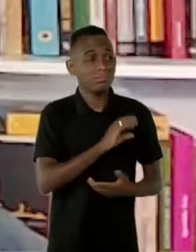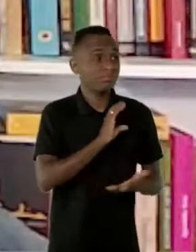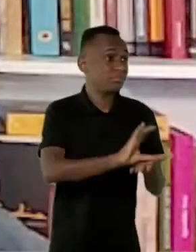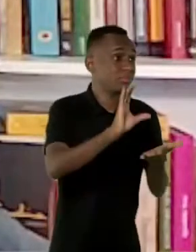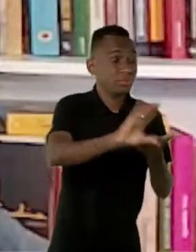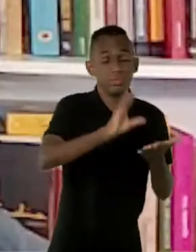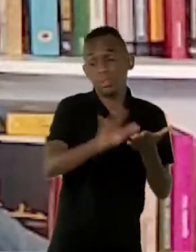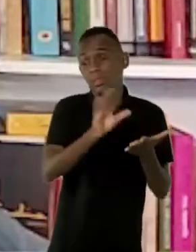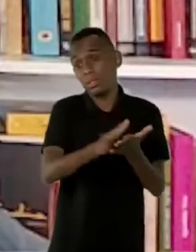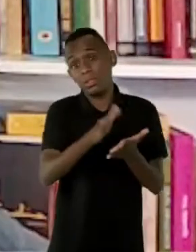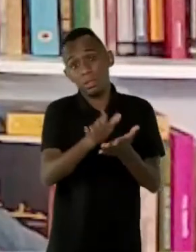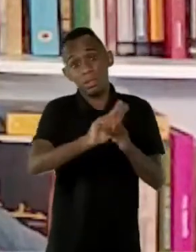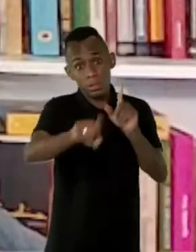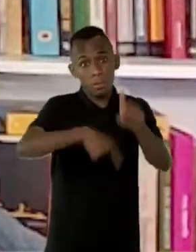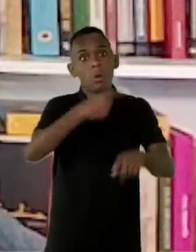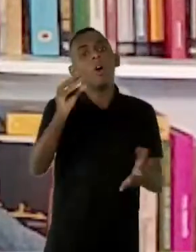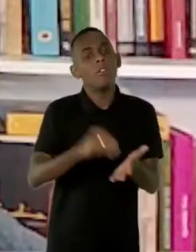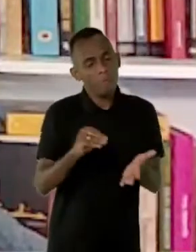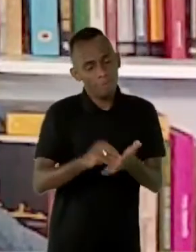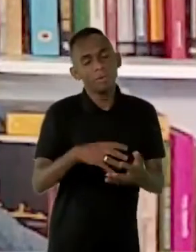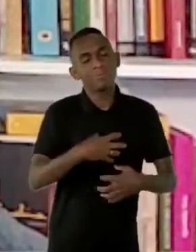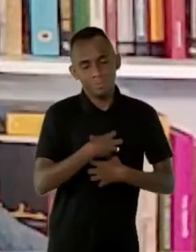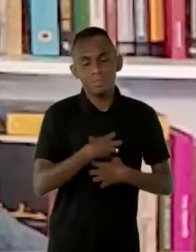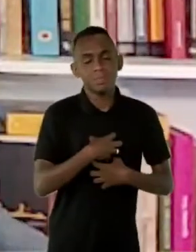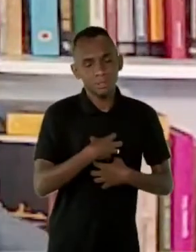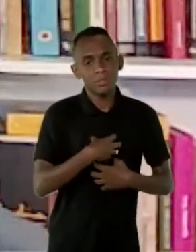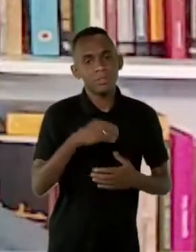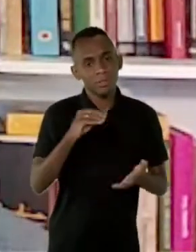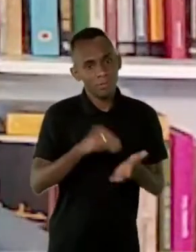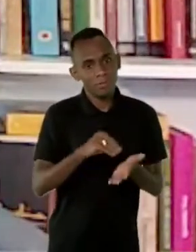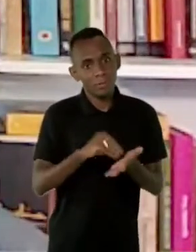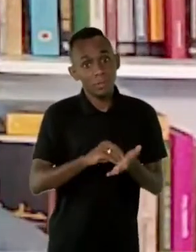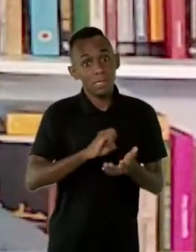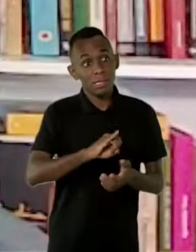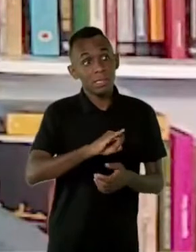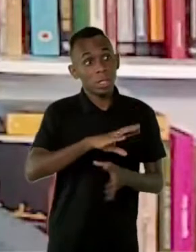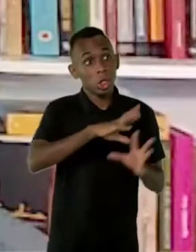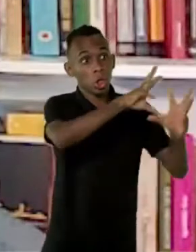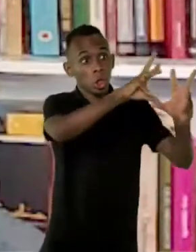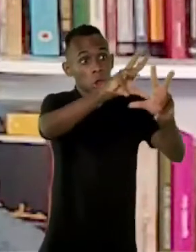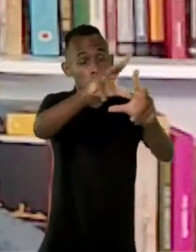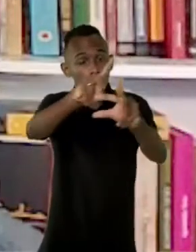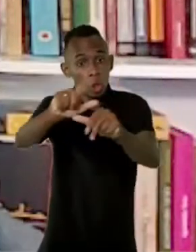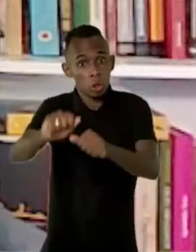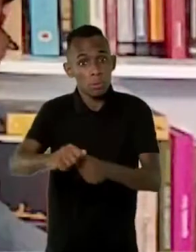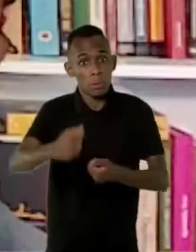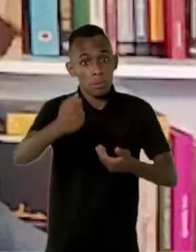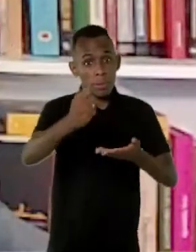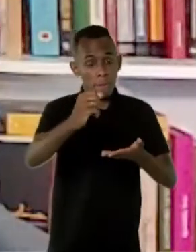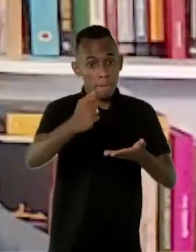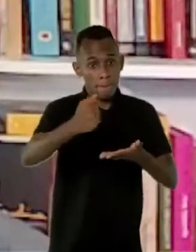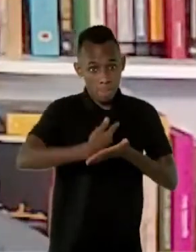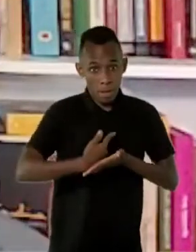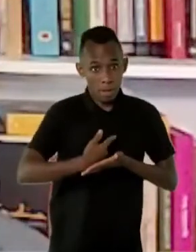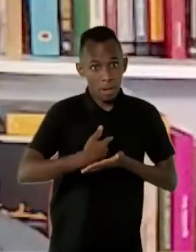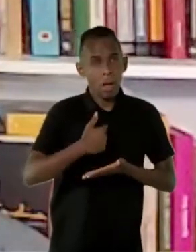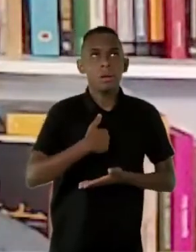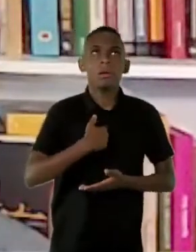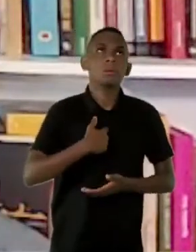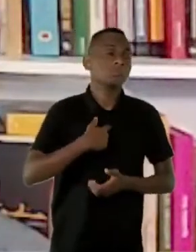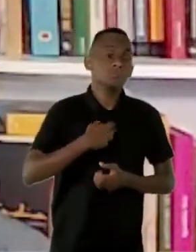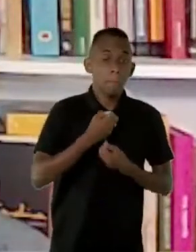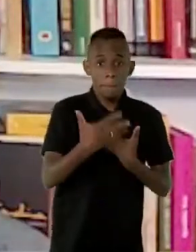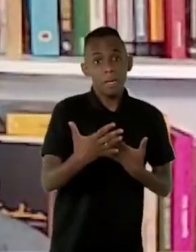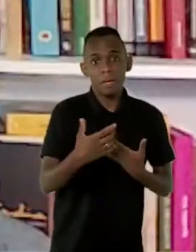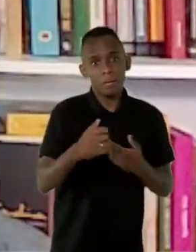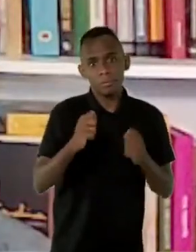falta para ela depois. Ela mesma falou sobre isso, né? Se todo mundo me pagasse, que me devia, eu estaria bem, não precisaria